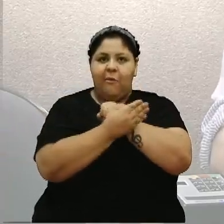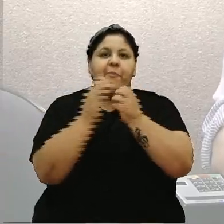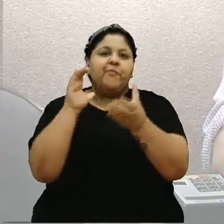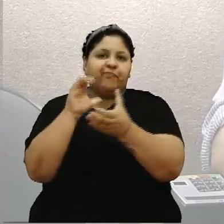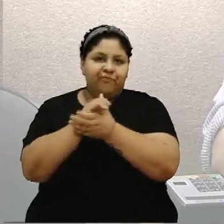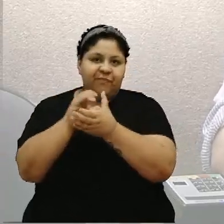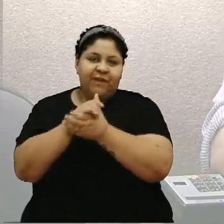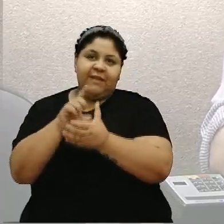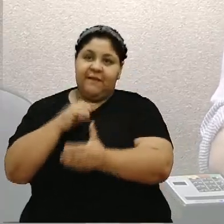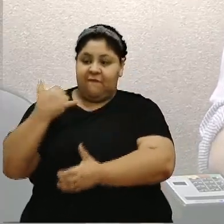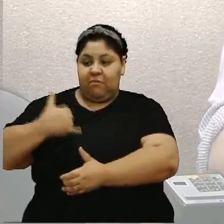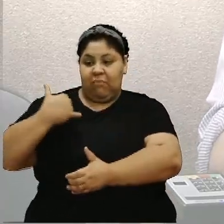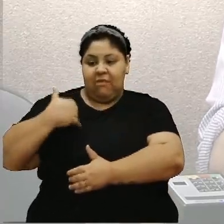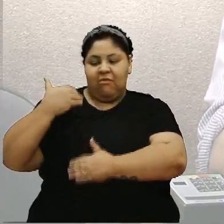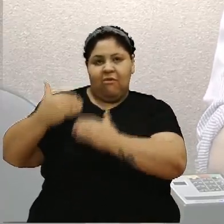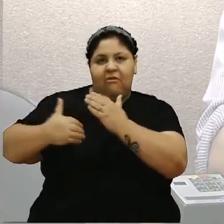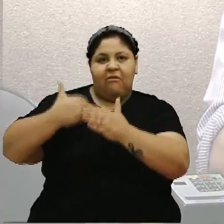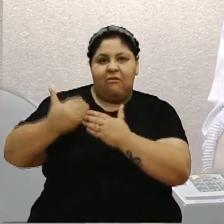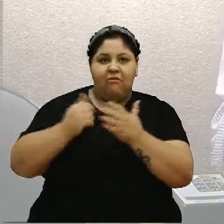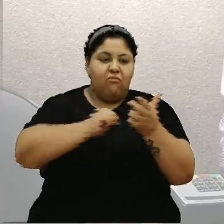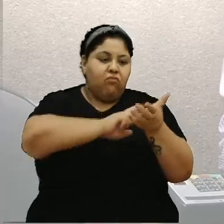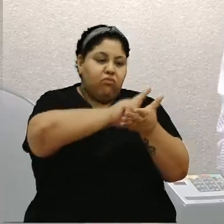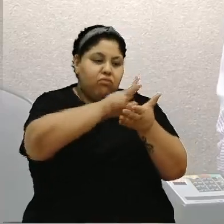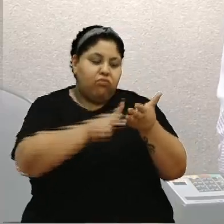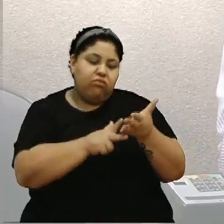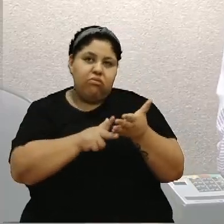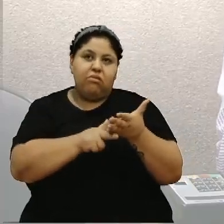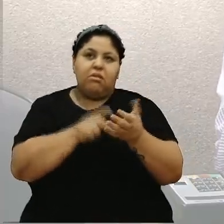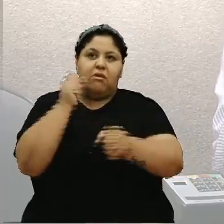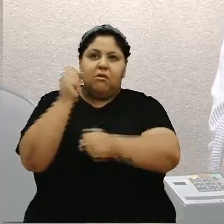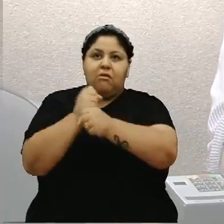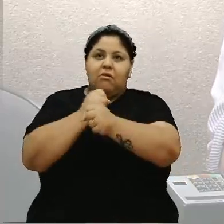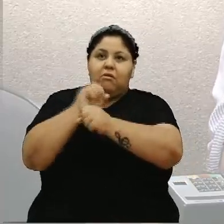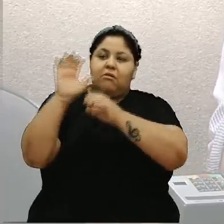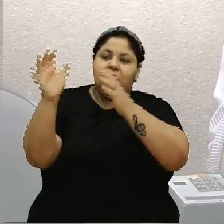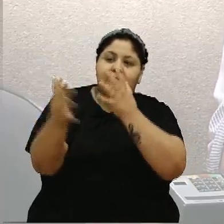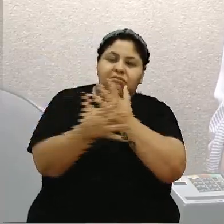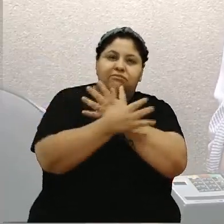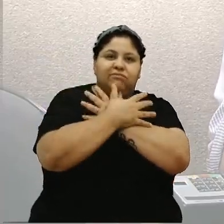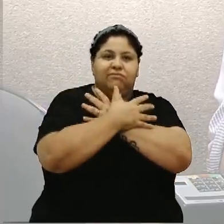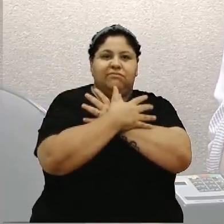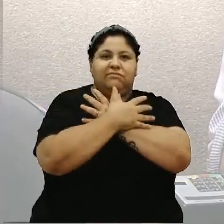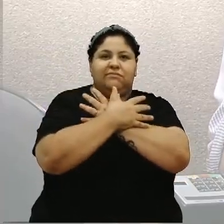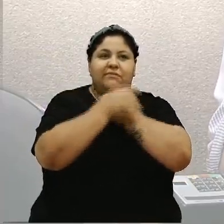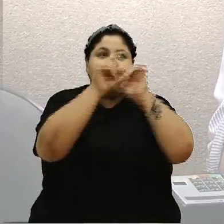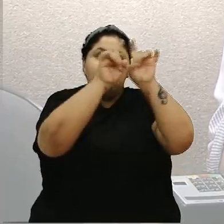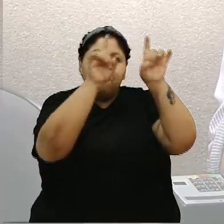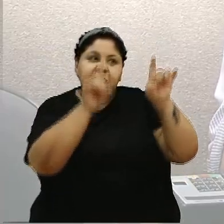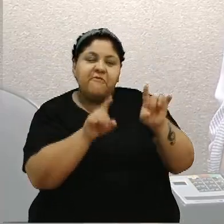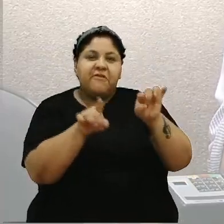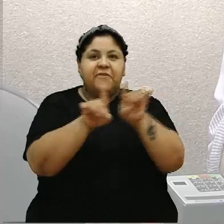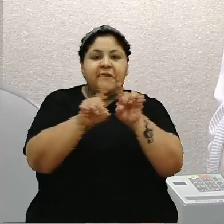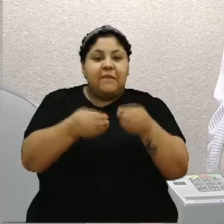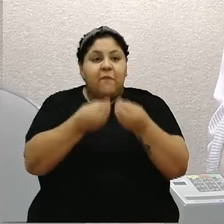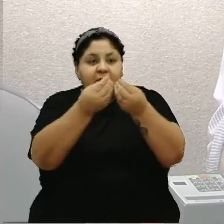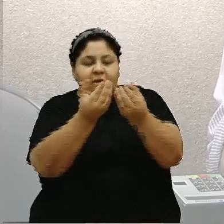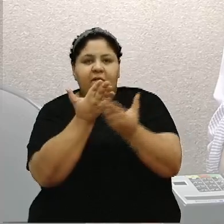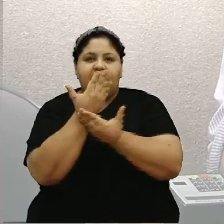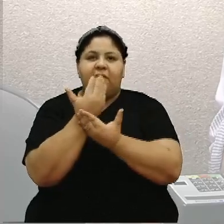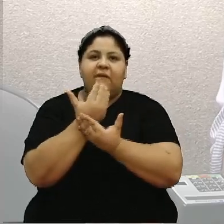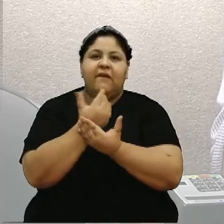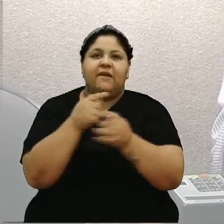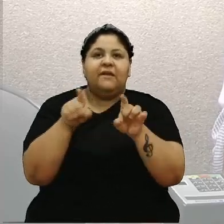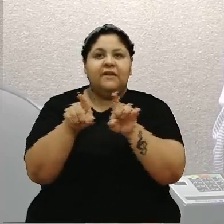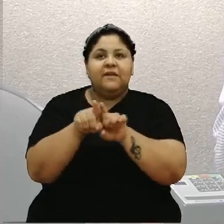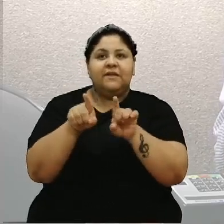apesar da idade avançada, por vários anos acolheu funcionários de empresas da área. Além disso, forneceu refeições e até